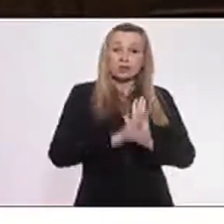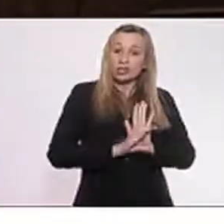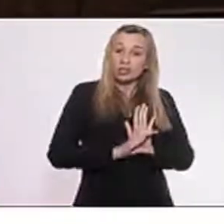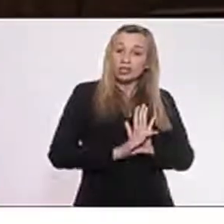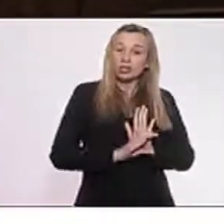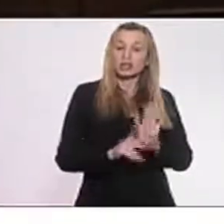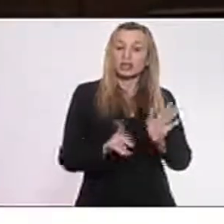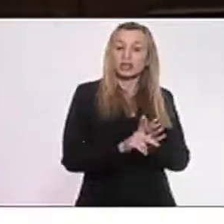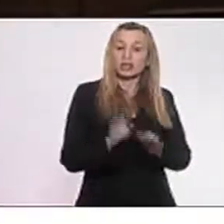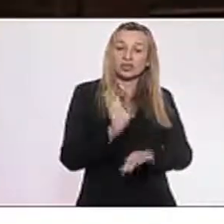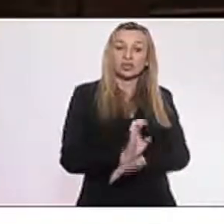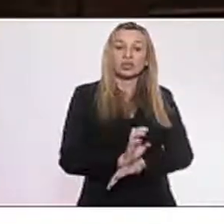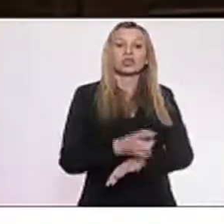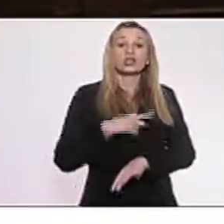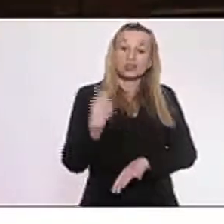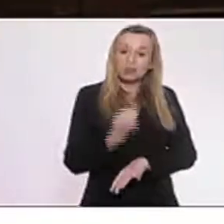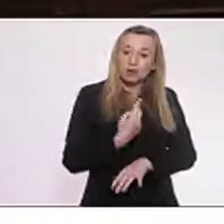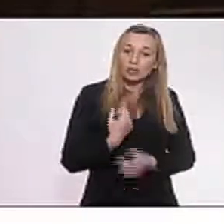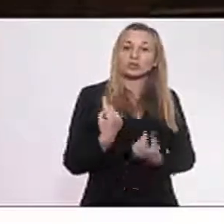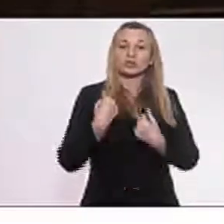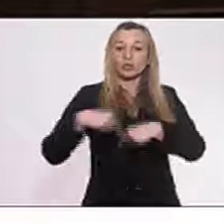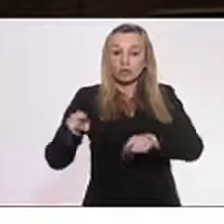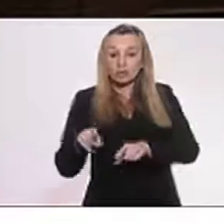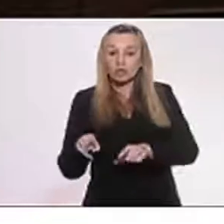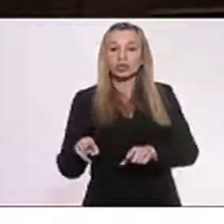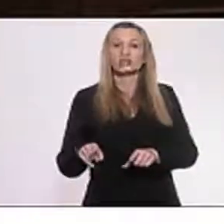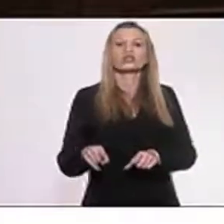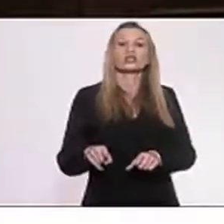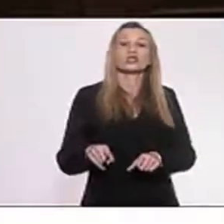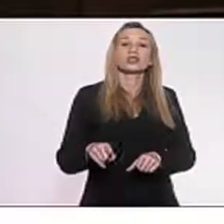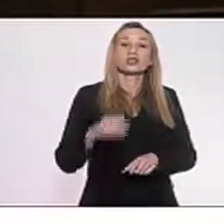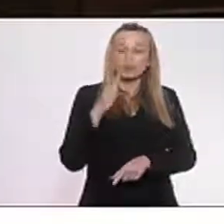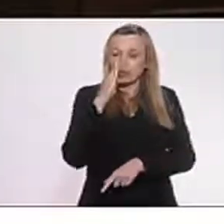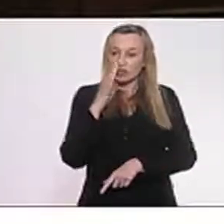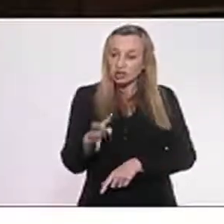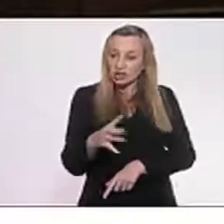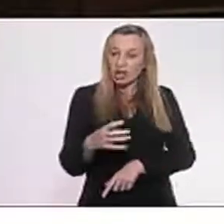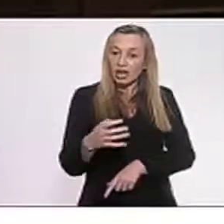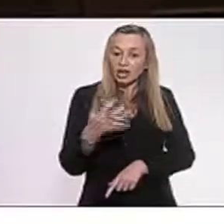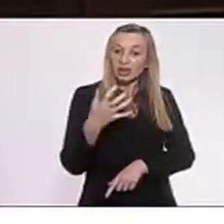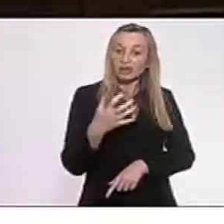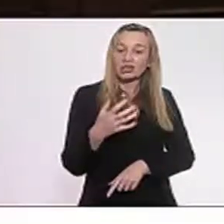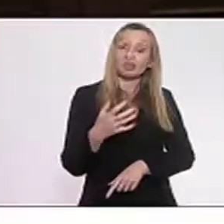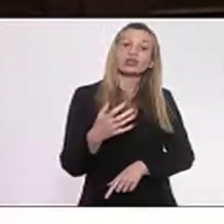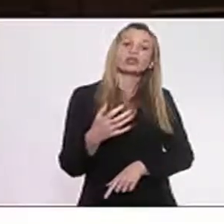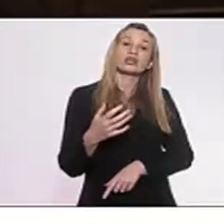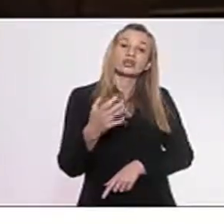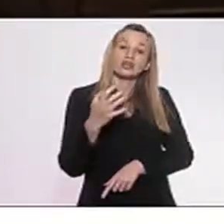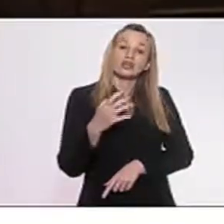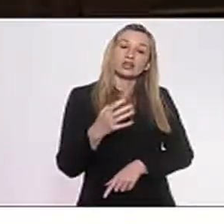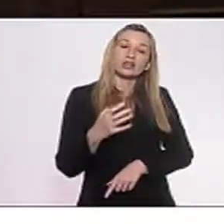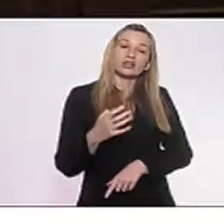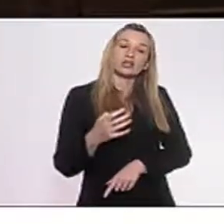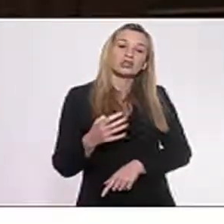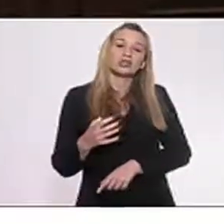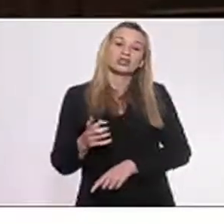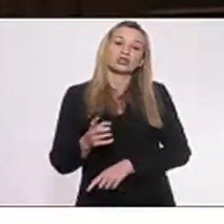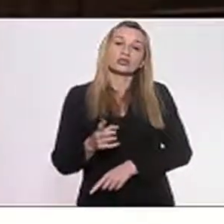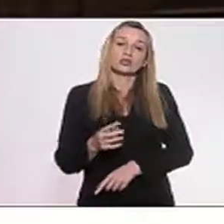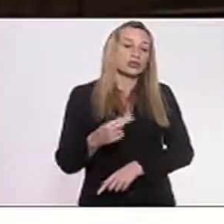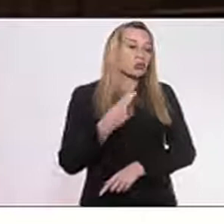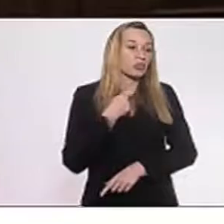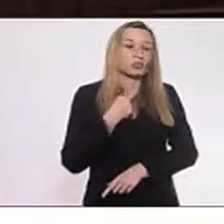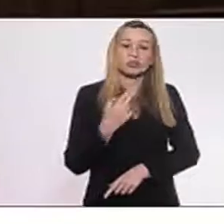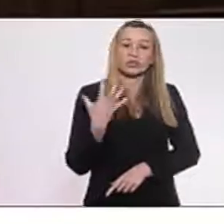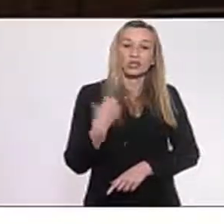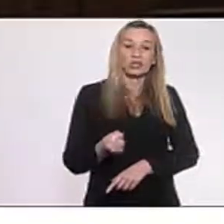Estado, nós vamos reagir, nós vamos protestar, nós vamos enfrentá-la de maneira firme e direta, porque é inconcebível que o Rio